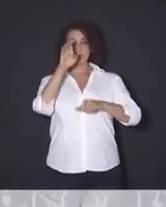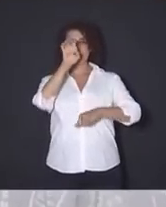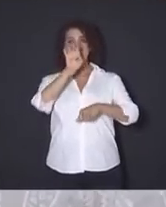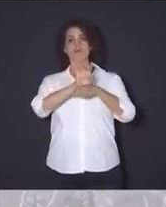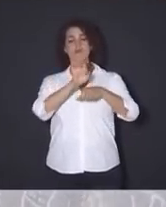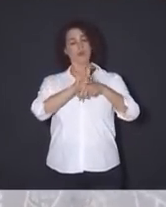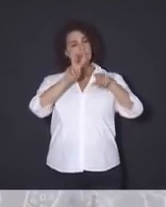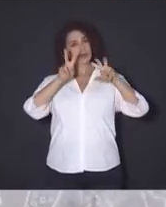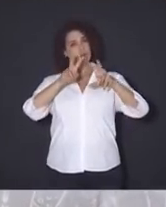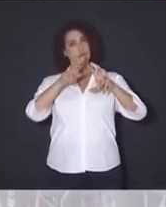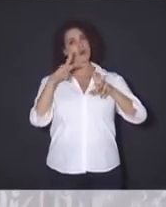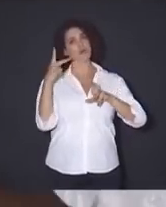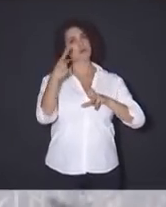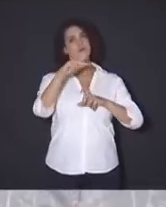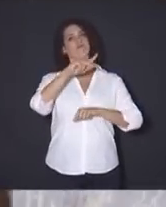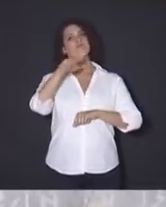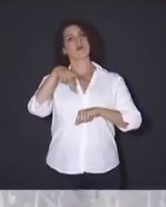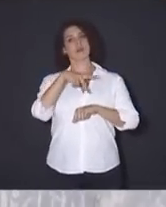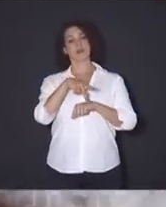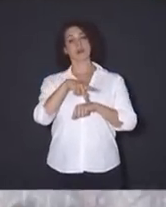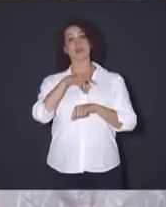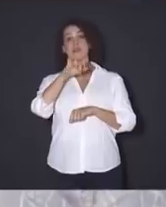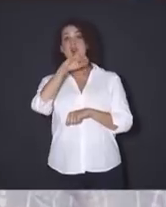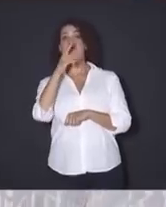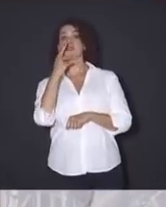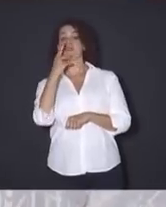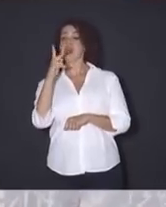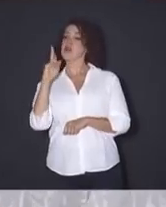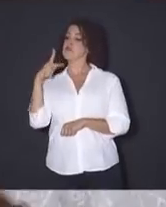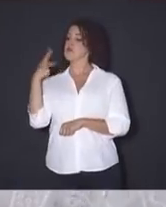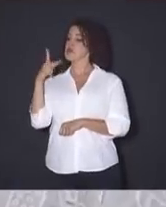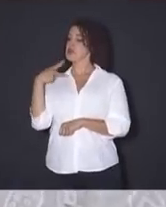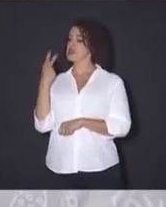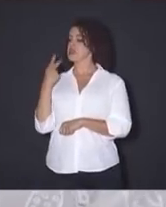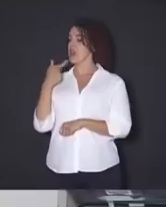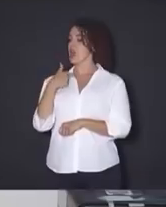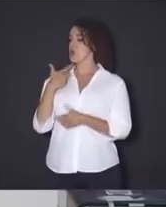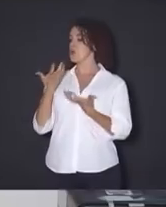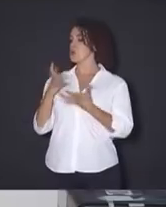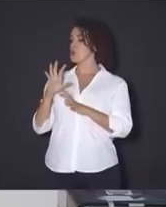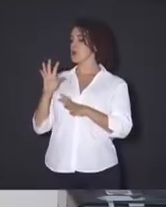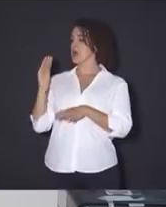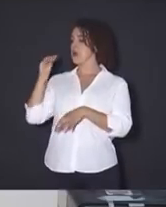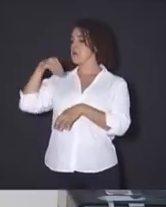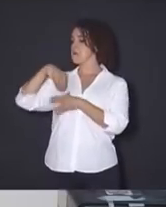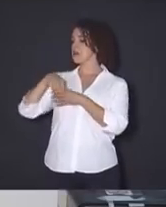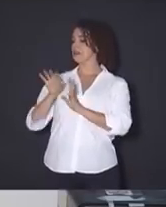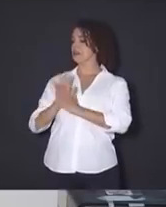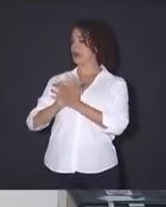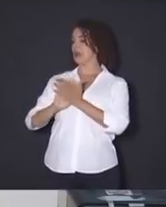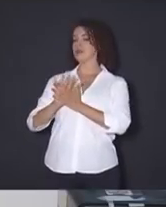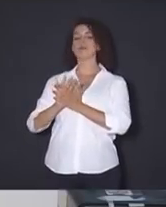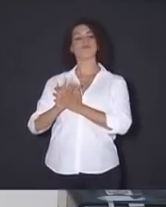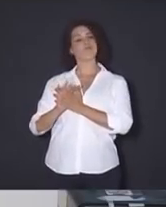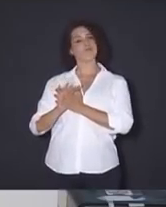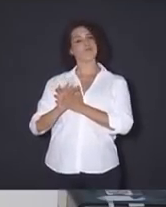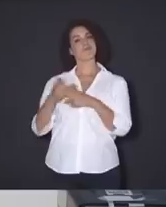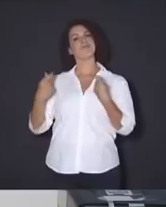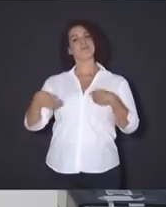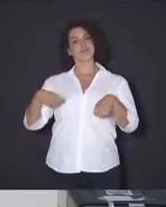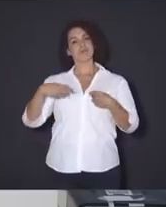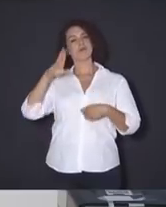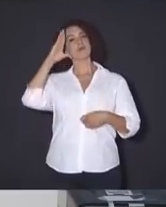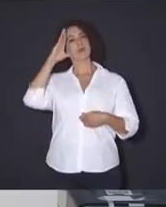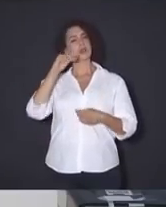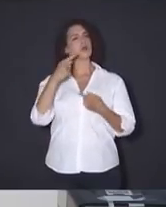envolver na ação e quando você está dizendo política eu não entendi nada então a gente precisa começar a entender porque é que existe